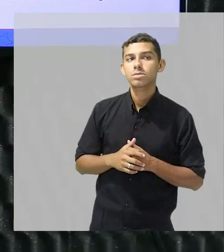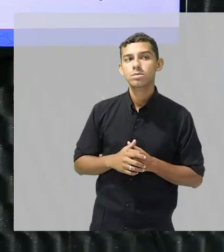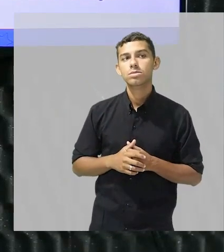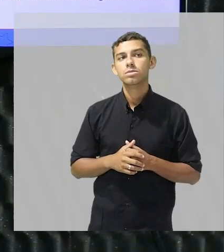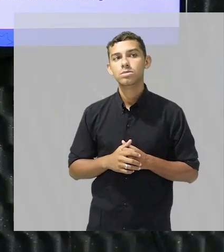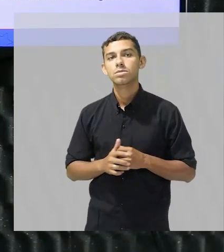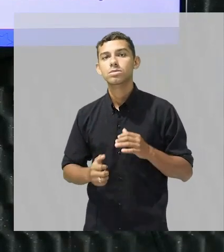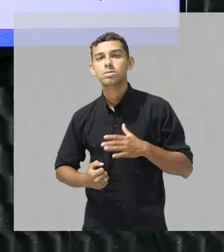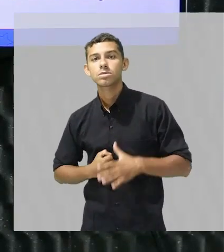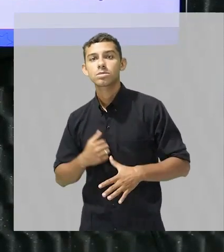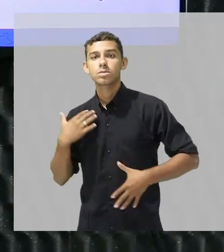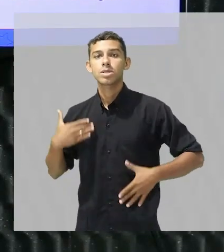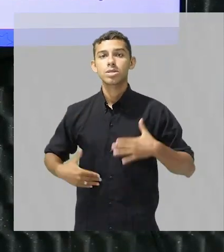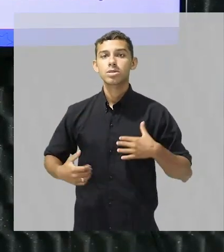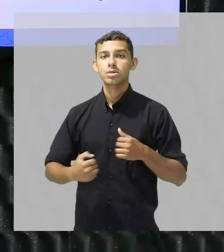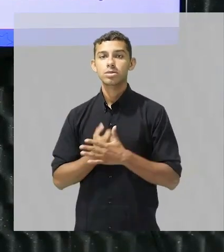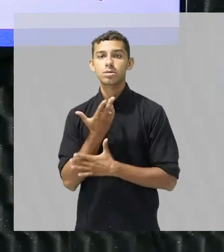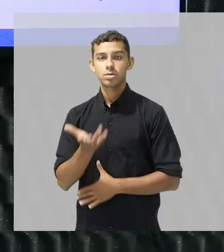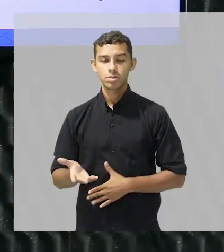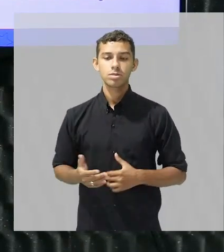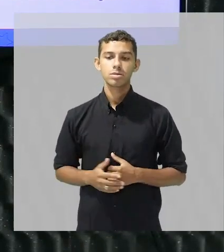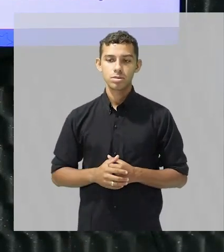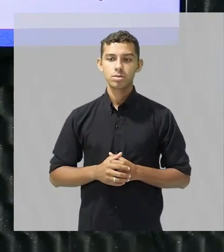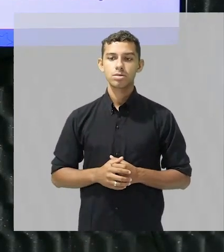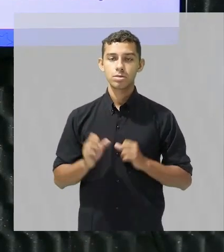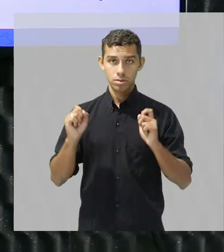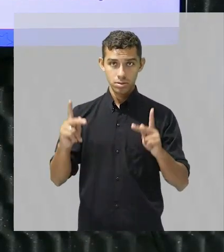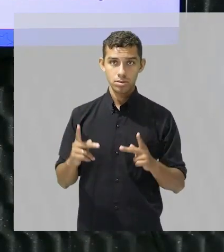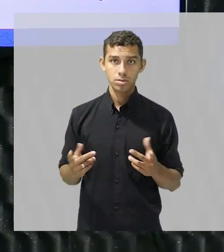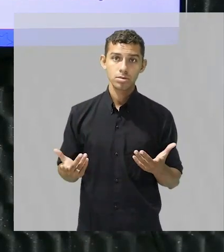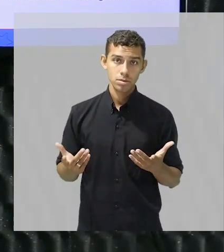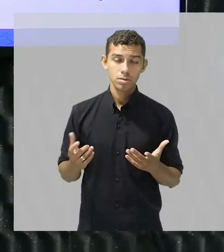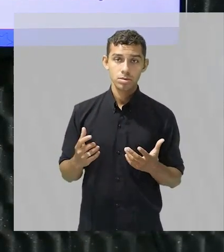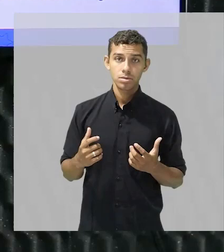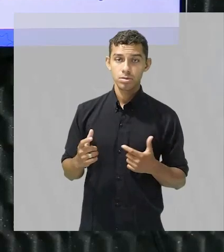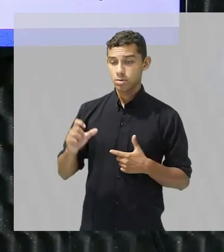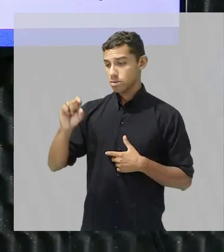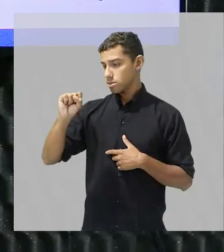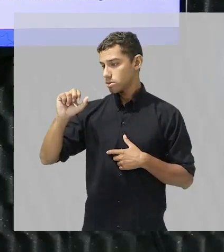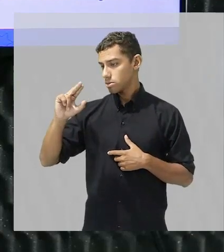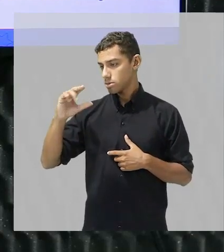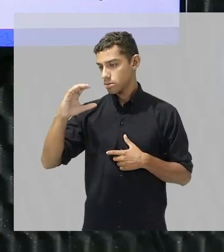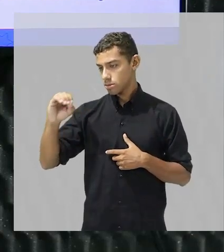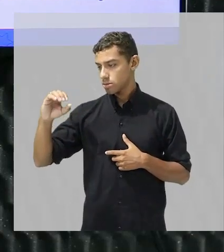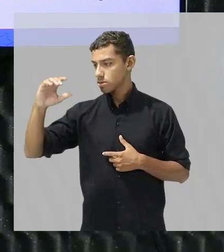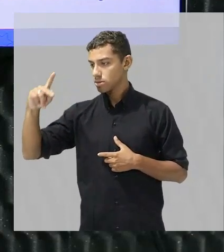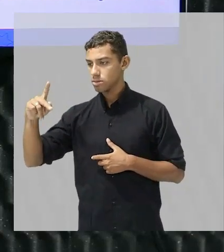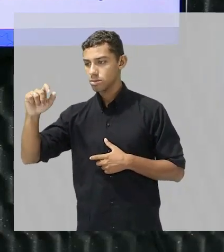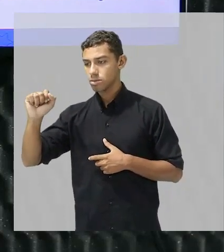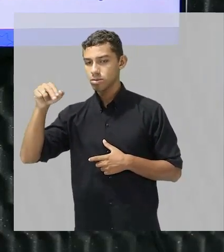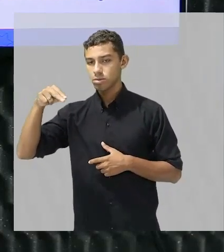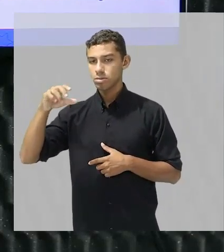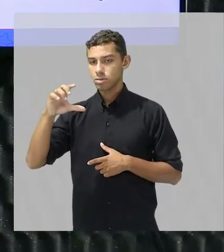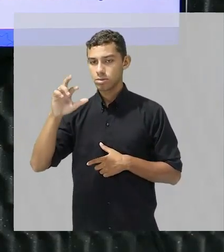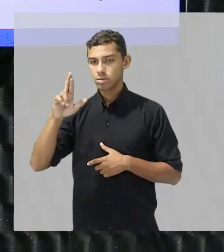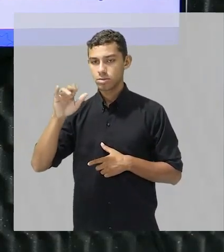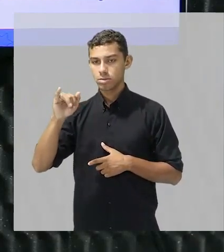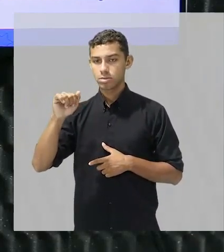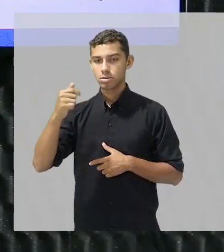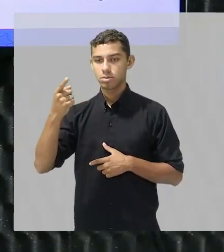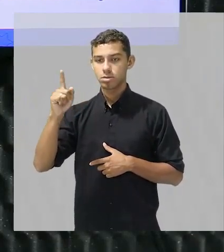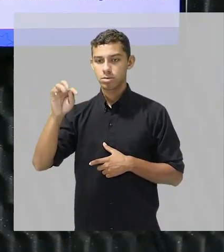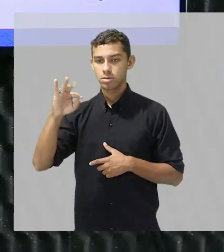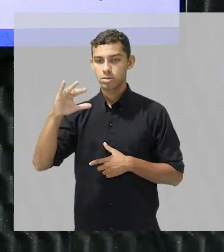secreções que vão funcionar no sistema digestório, tá? Que são o suco pancreático. Então, é uma glândula mista, porque